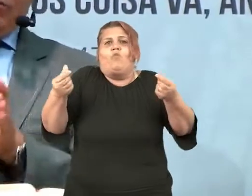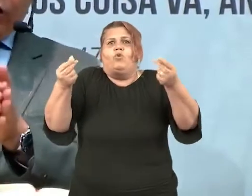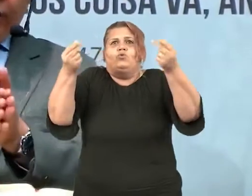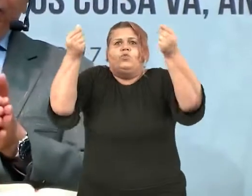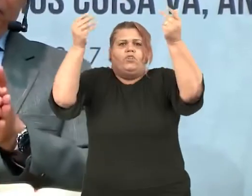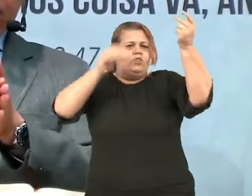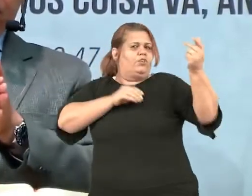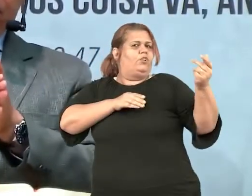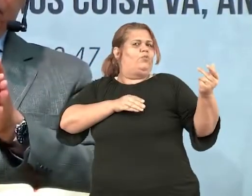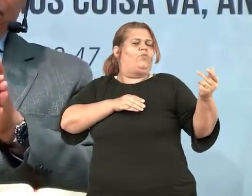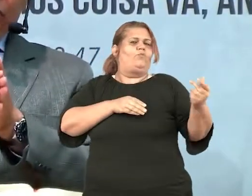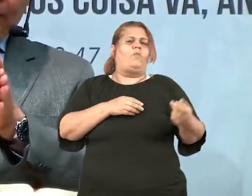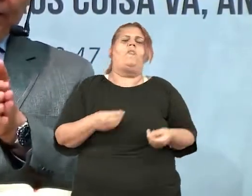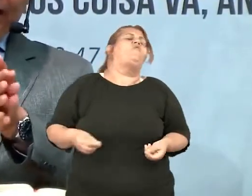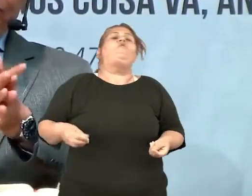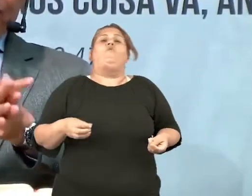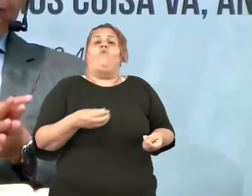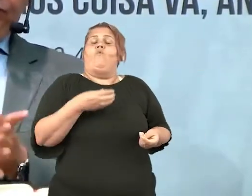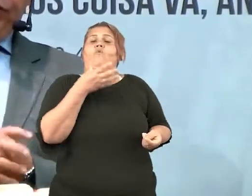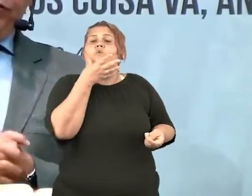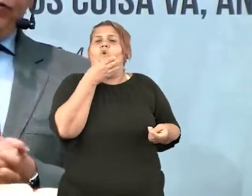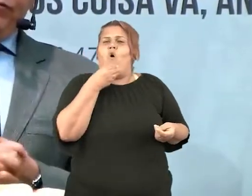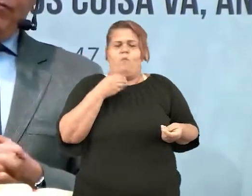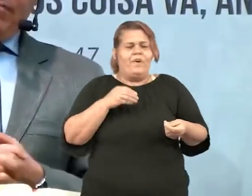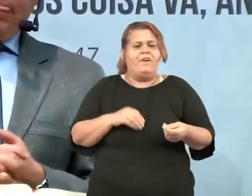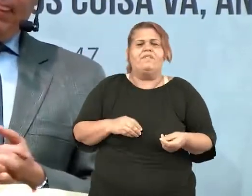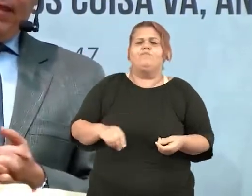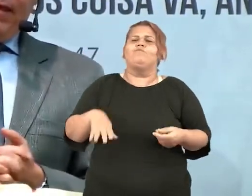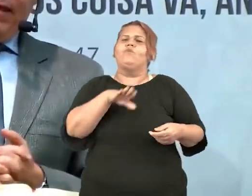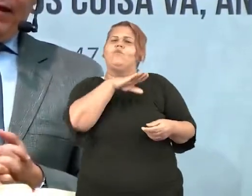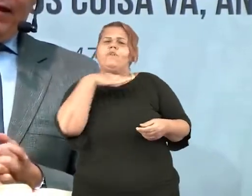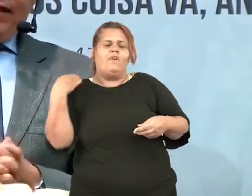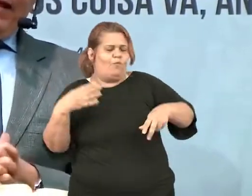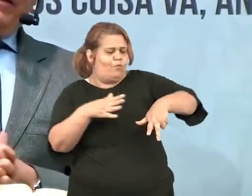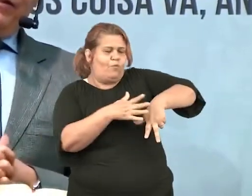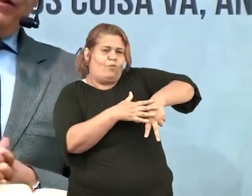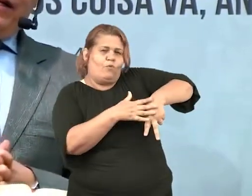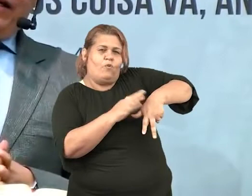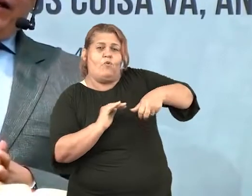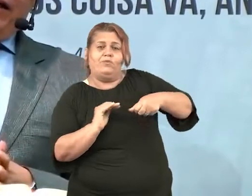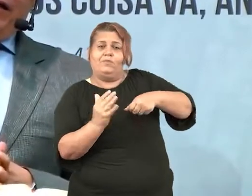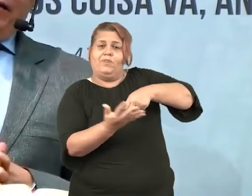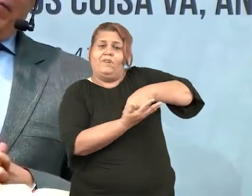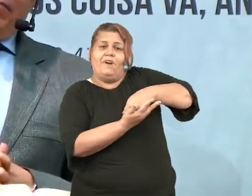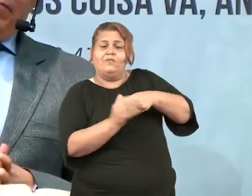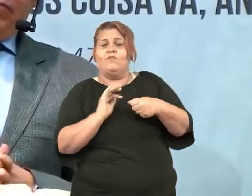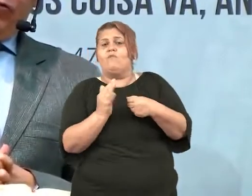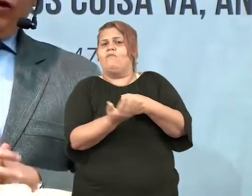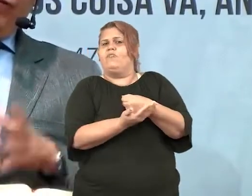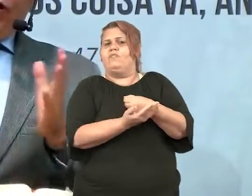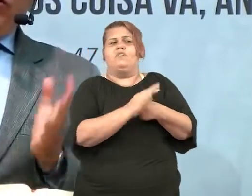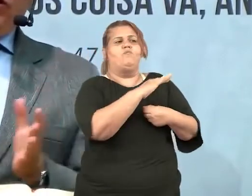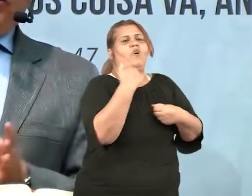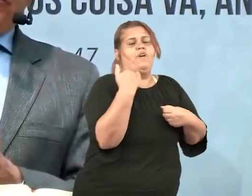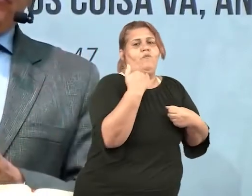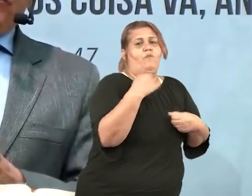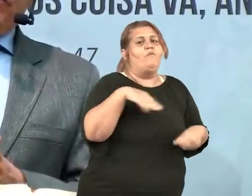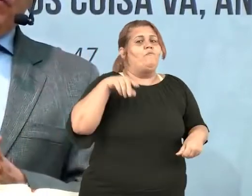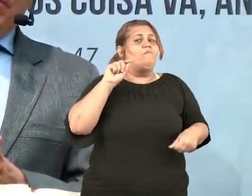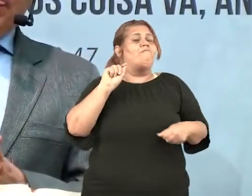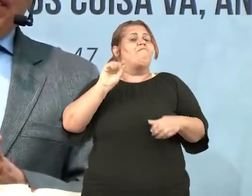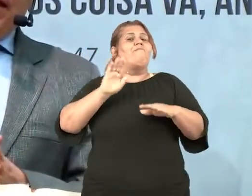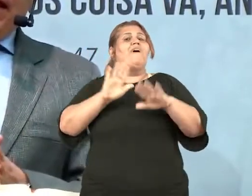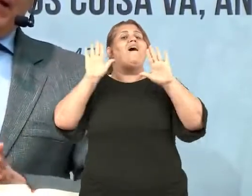geração, que morreu contaminado por esse vírus. Ela dizia que o que foi